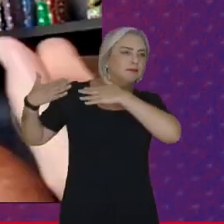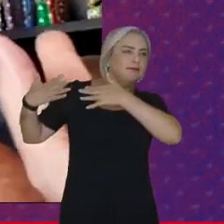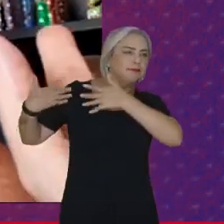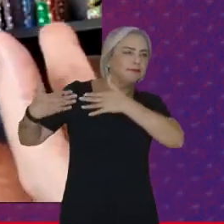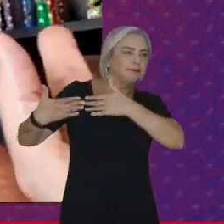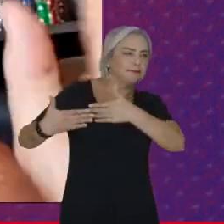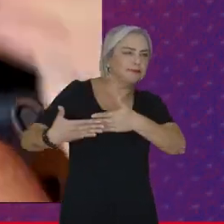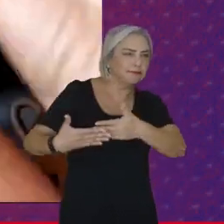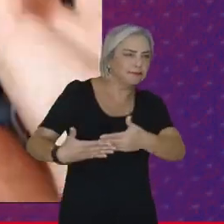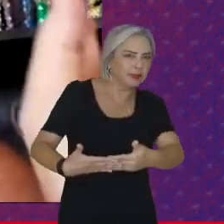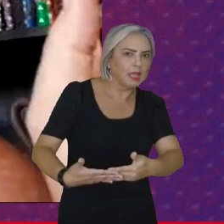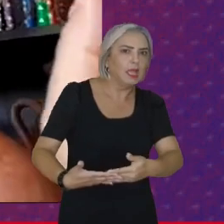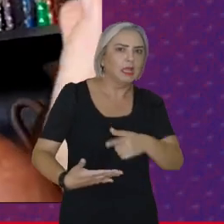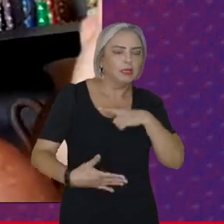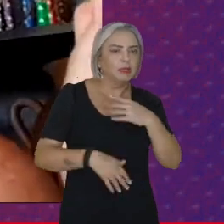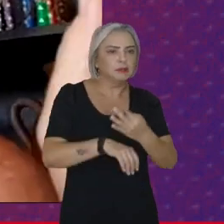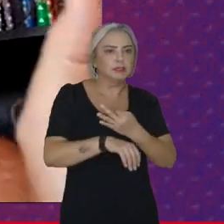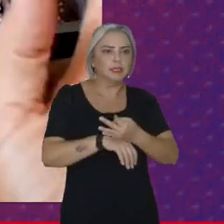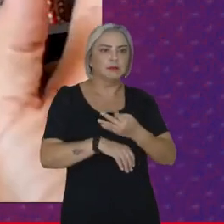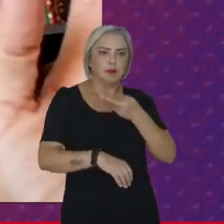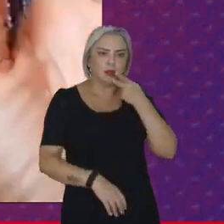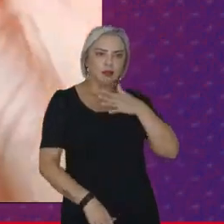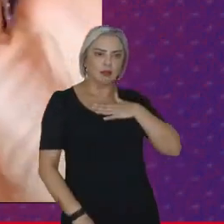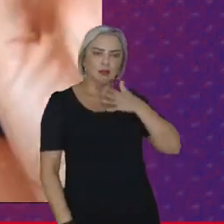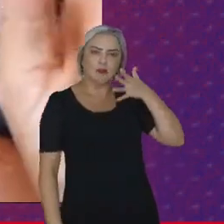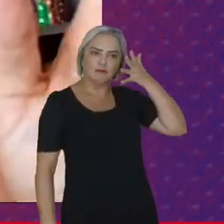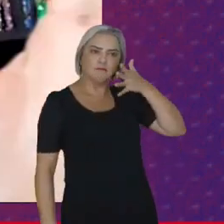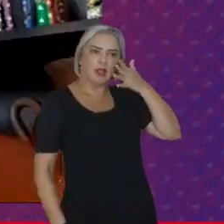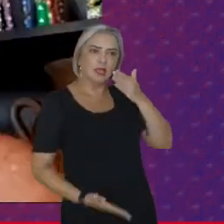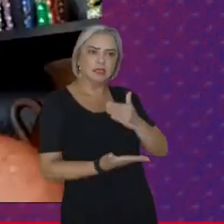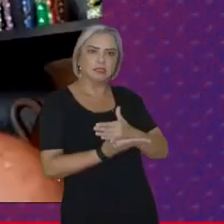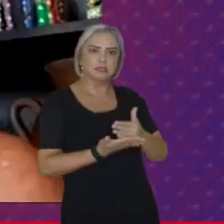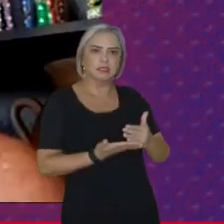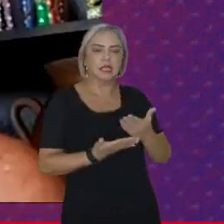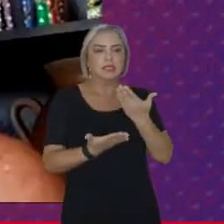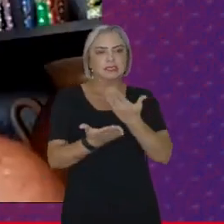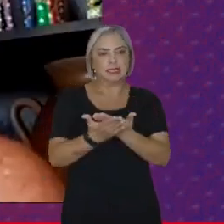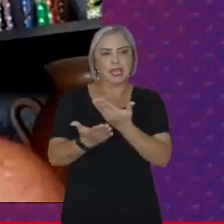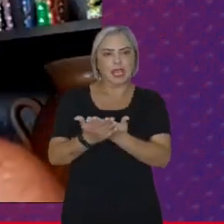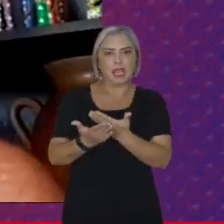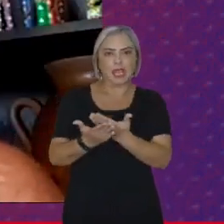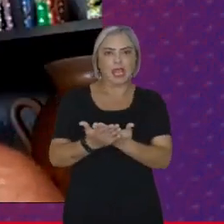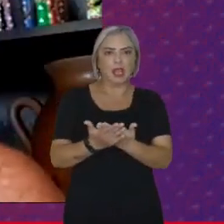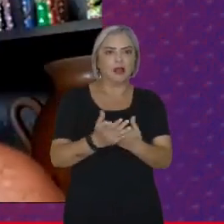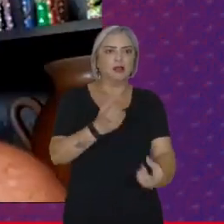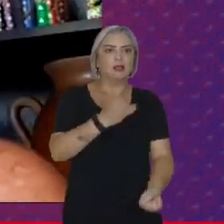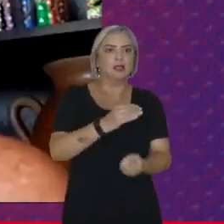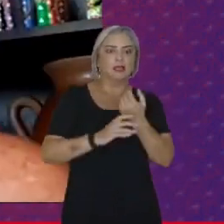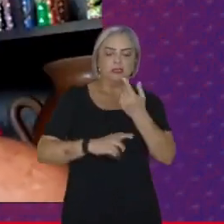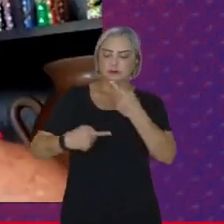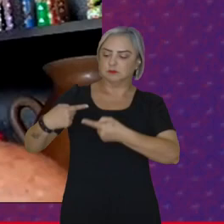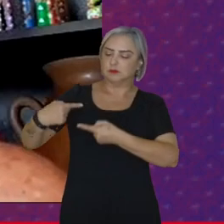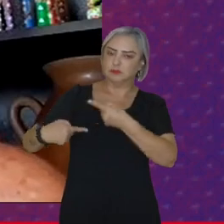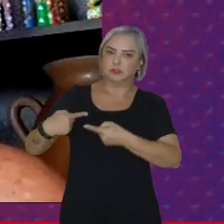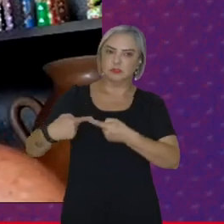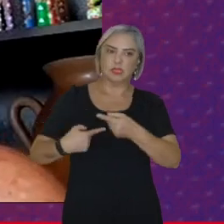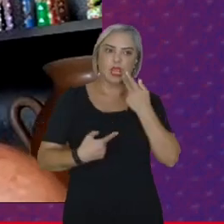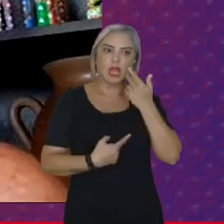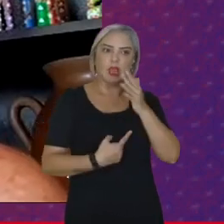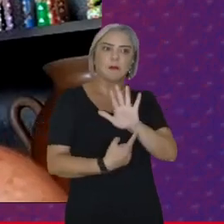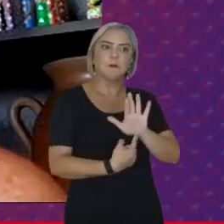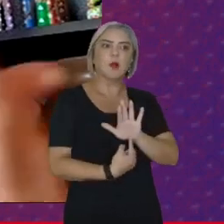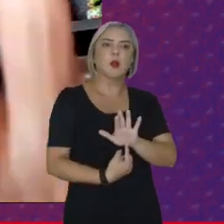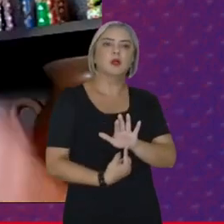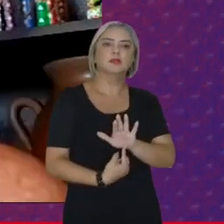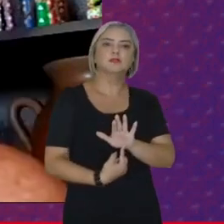tentei mostrar na minha fala inicial, na aula da criação da política, para